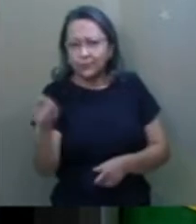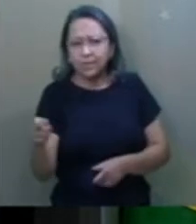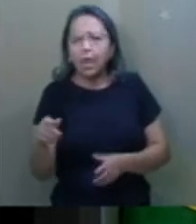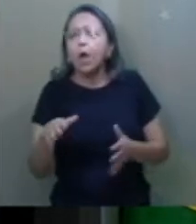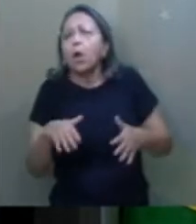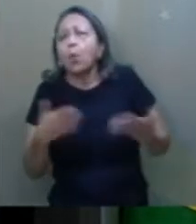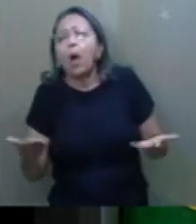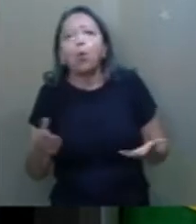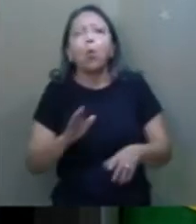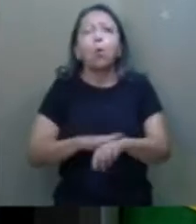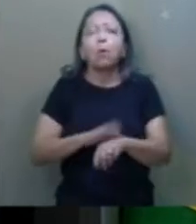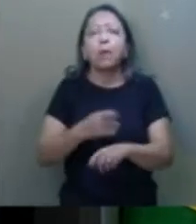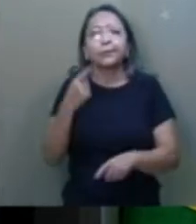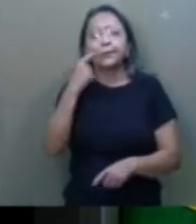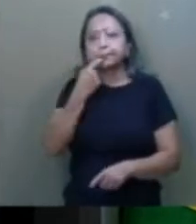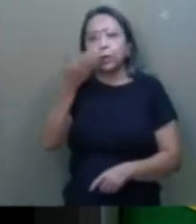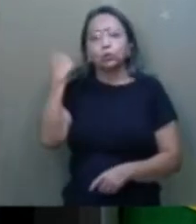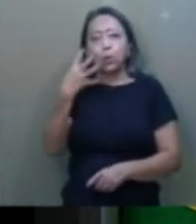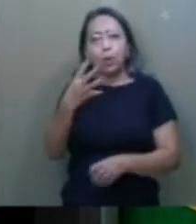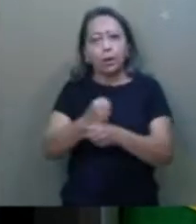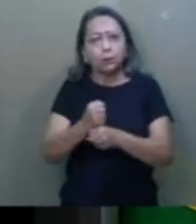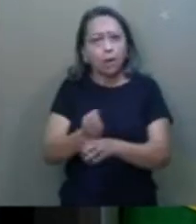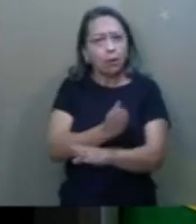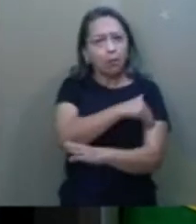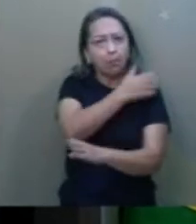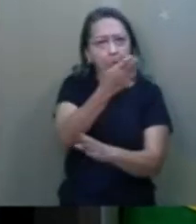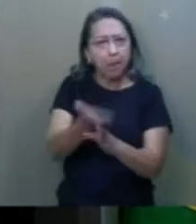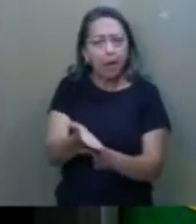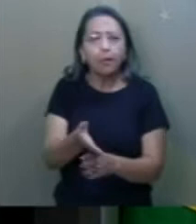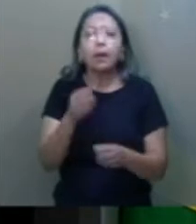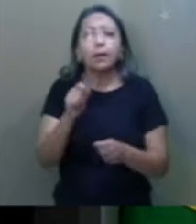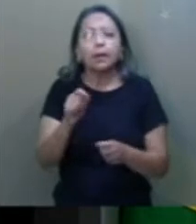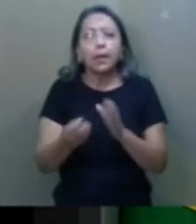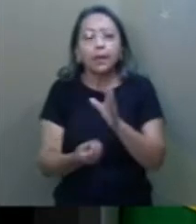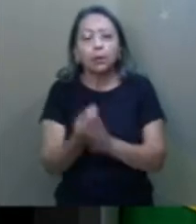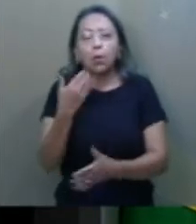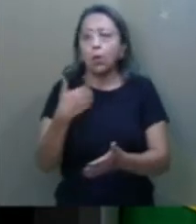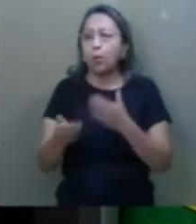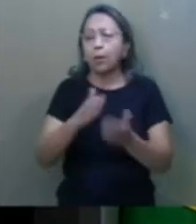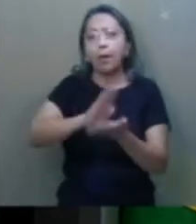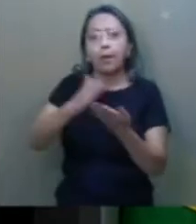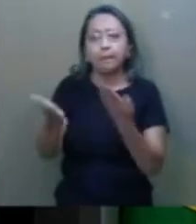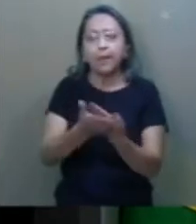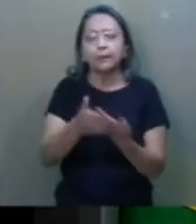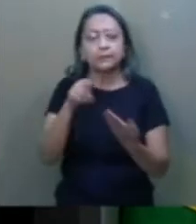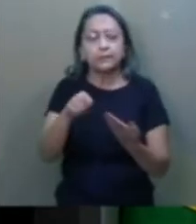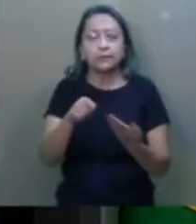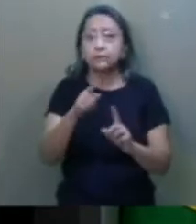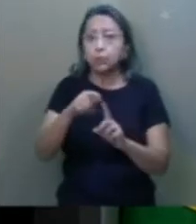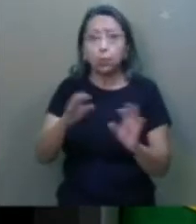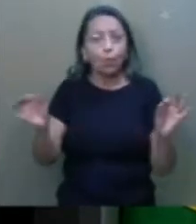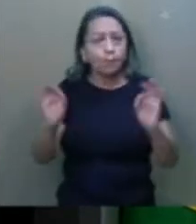Qual foi o momento, nesses últimos 4 anos praticamente, em que se criou qualquer ameaça dessa de ruptura?